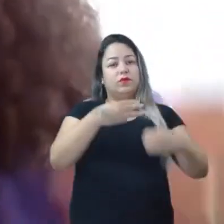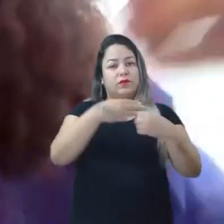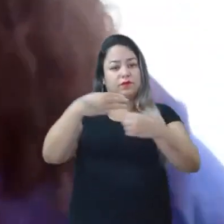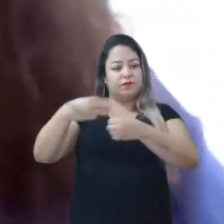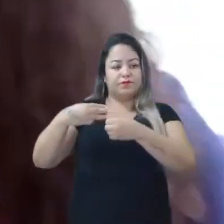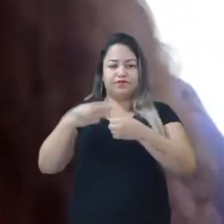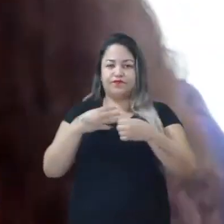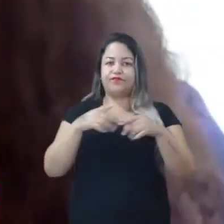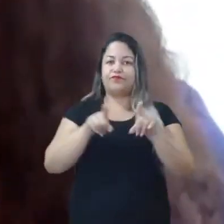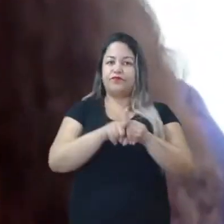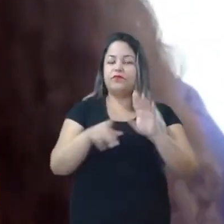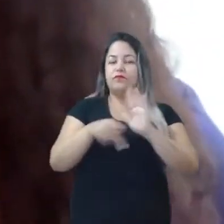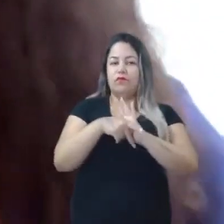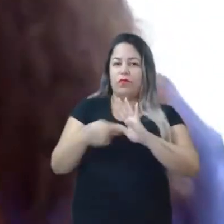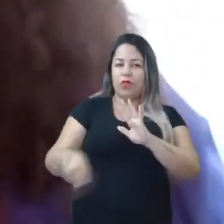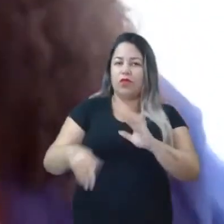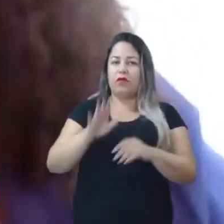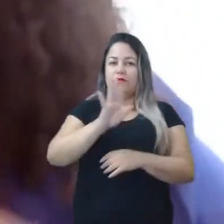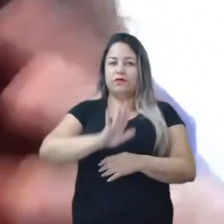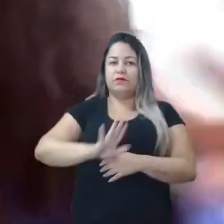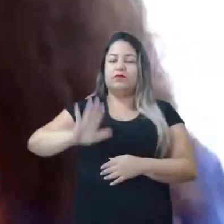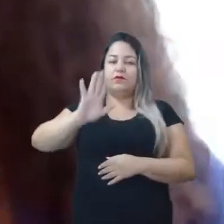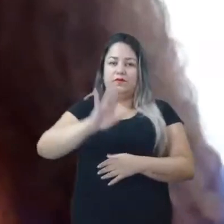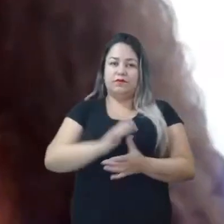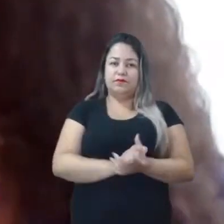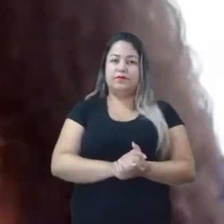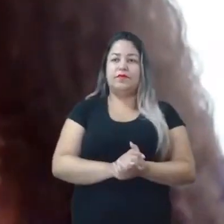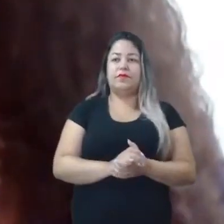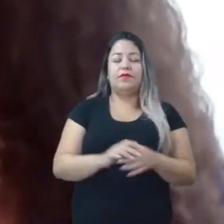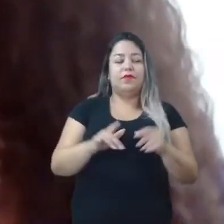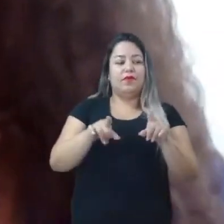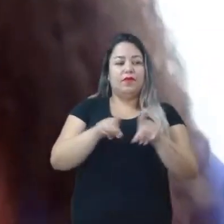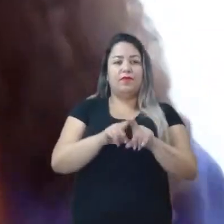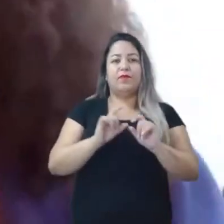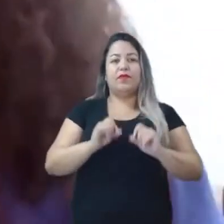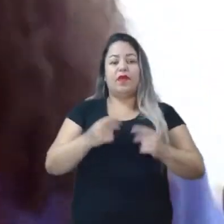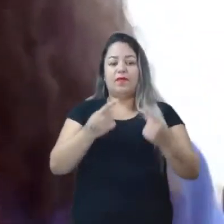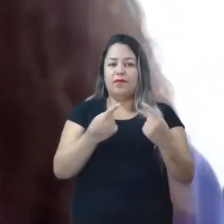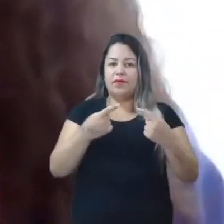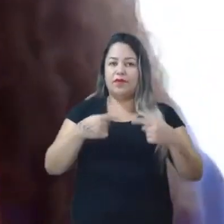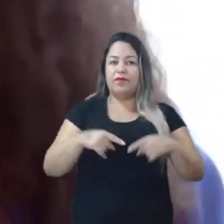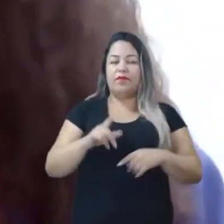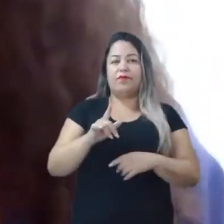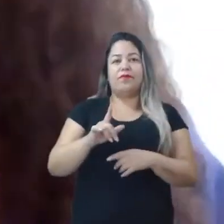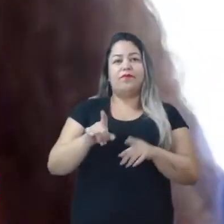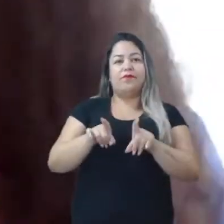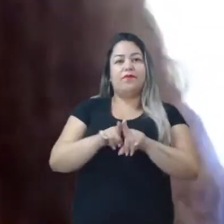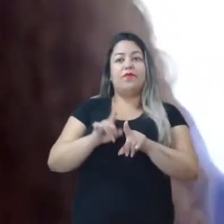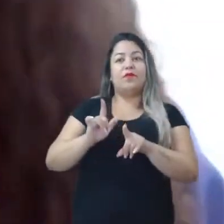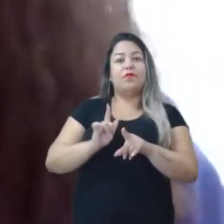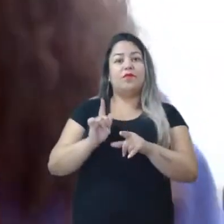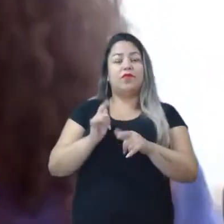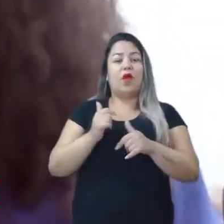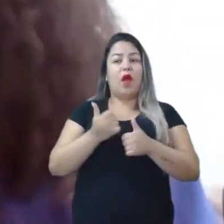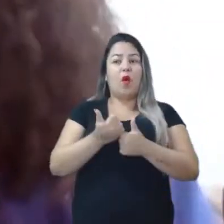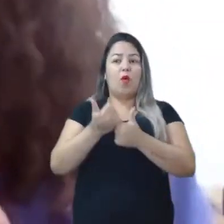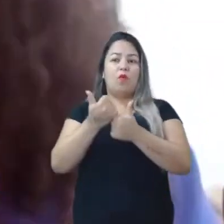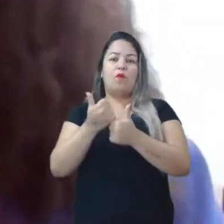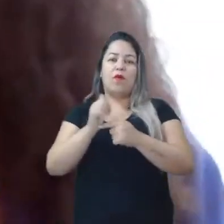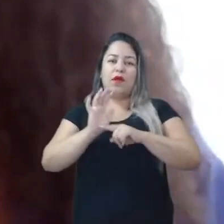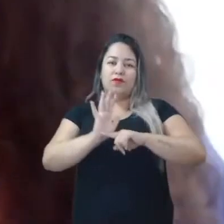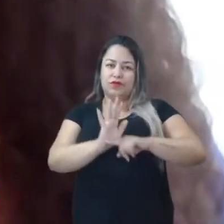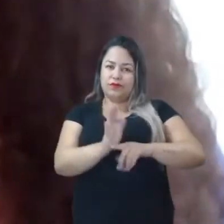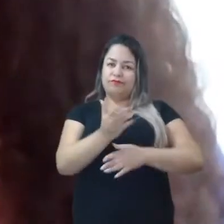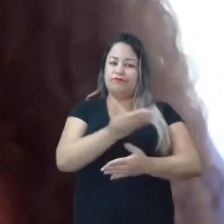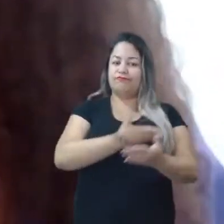municipais, né, no próprio coletivo nacional, nessa transversalidade da política, tentando dar um suporte, né, para